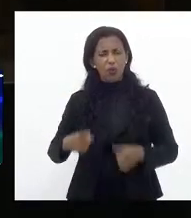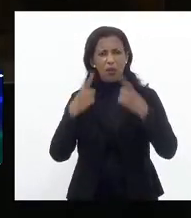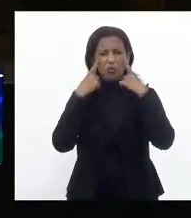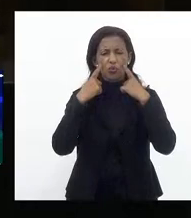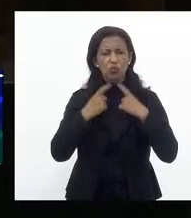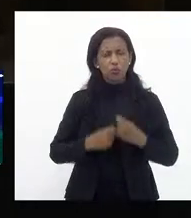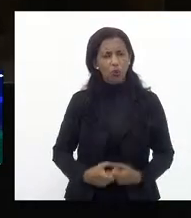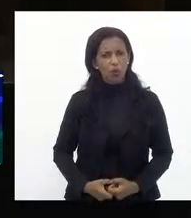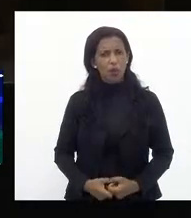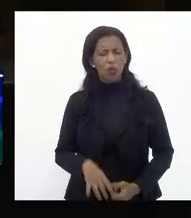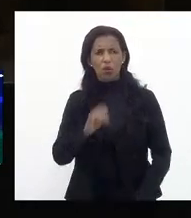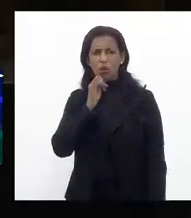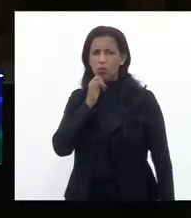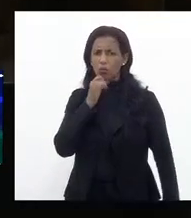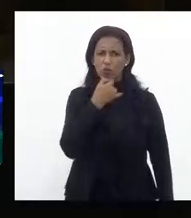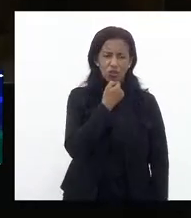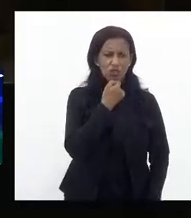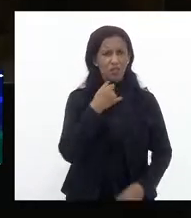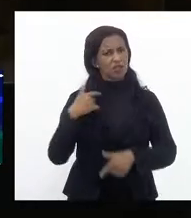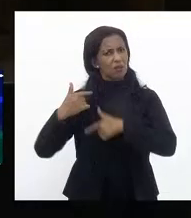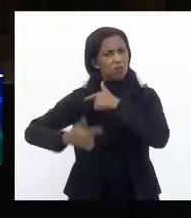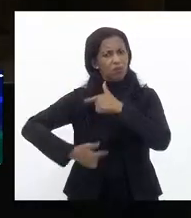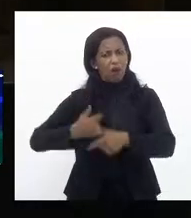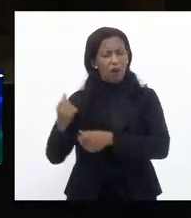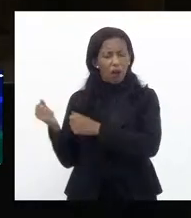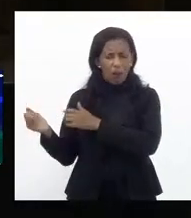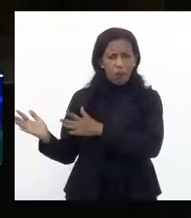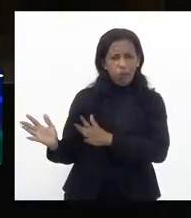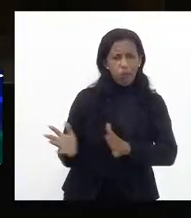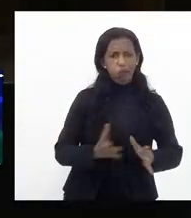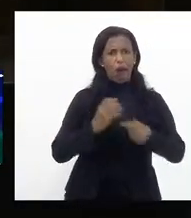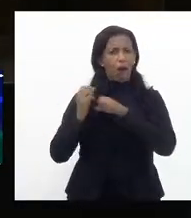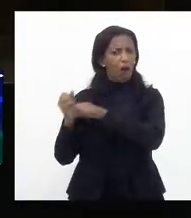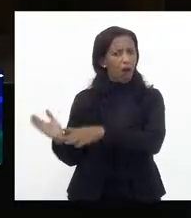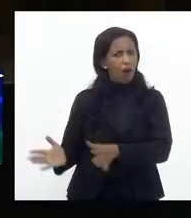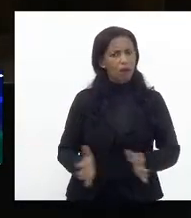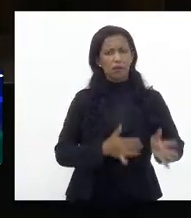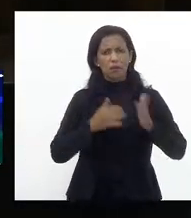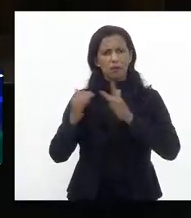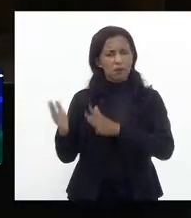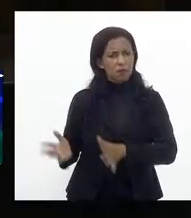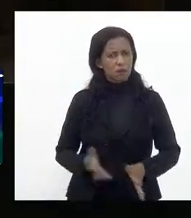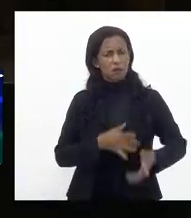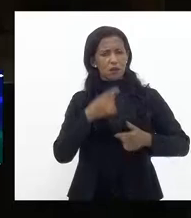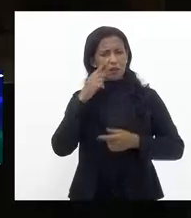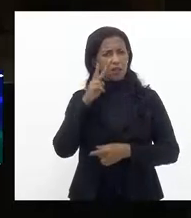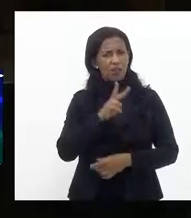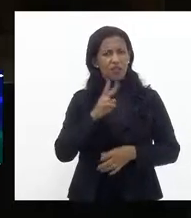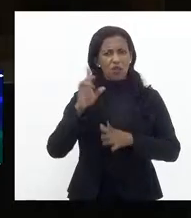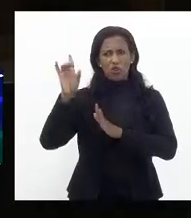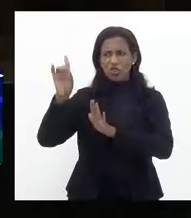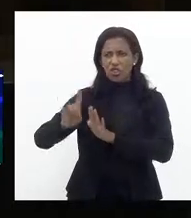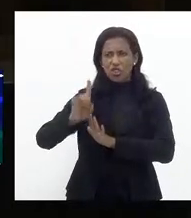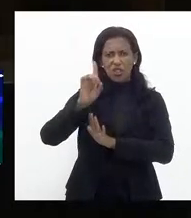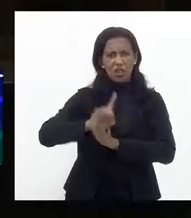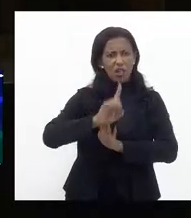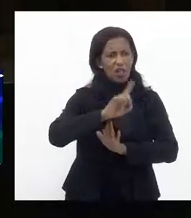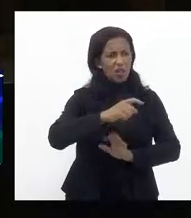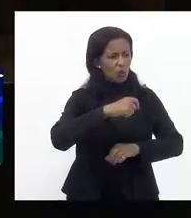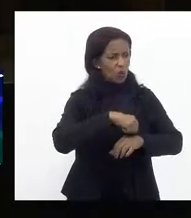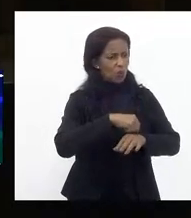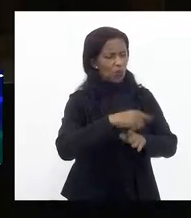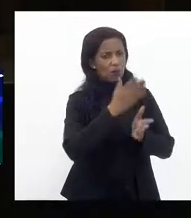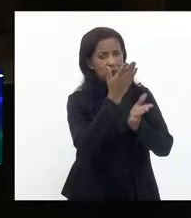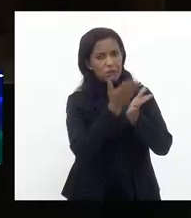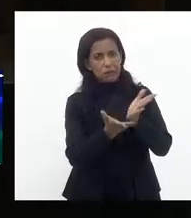chorando com tristeza por trabalhar ano após ano e ver todos os seus direitos, por algum momento, tendo